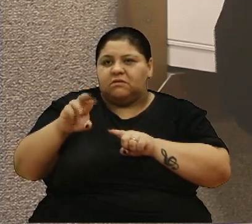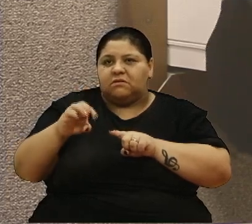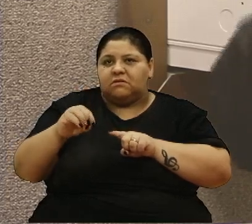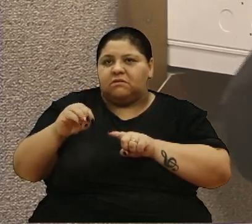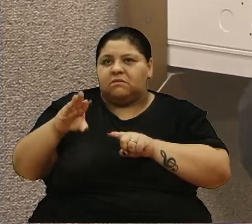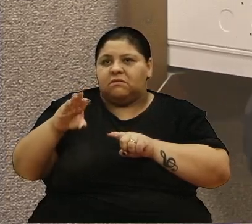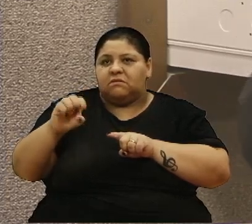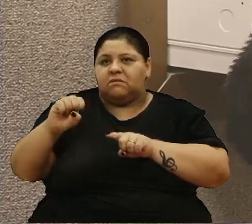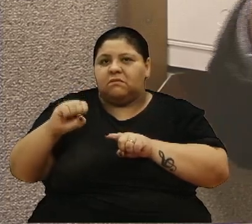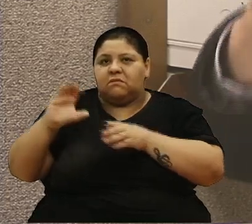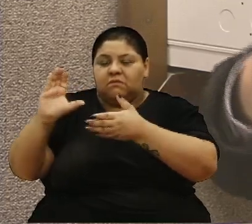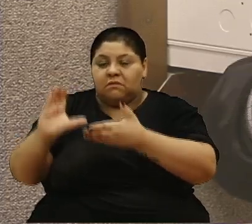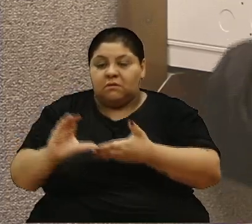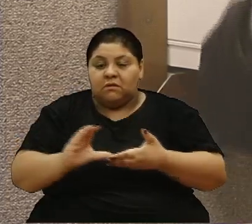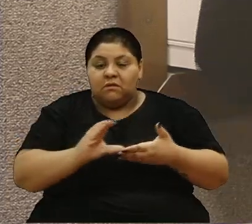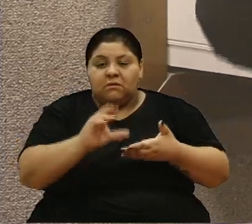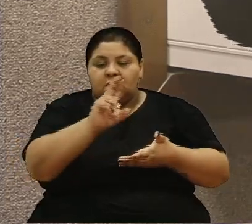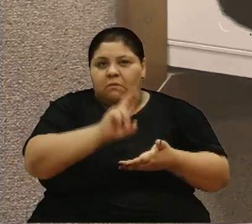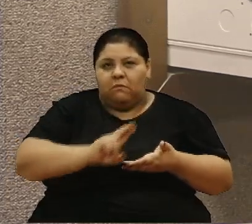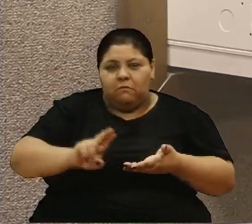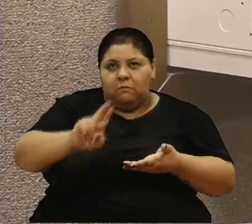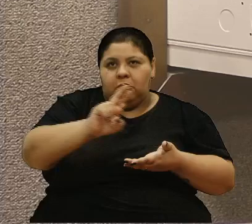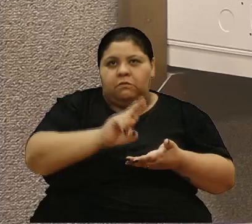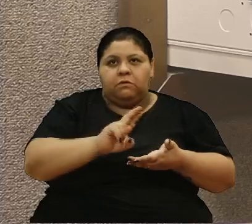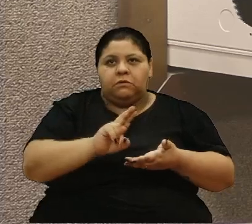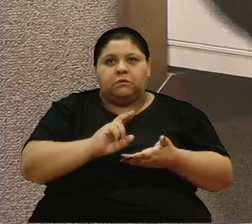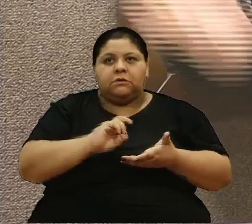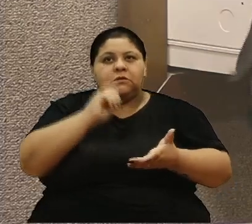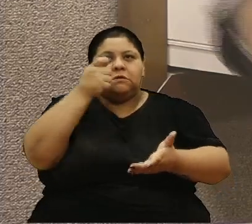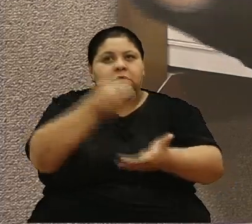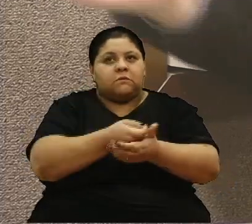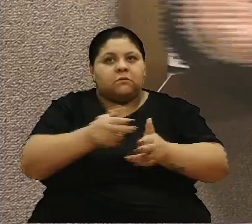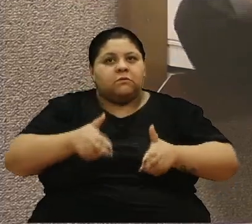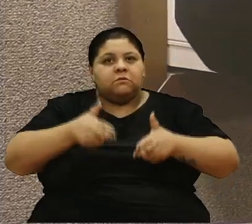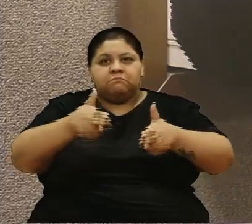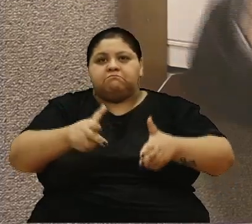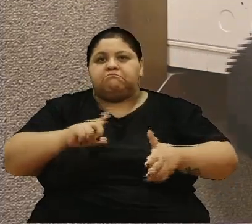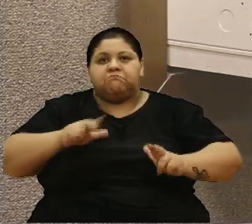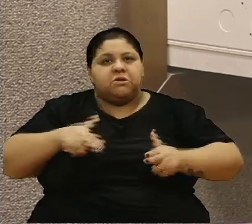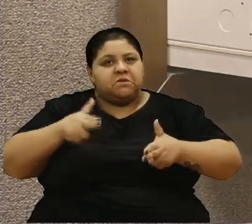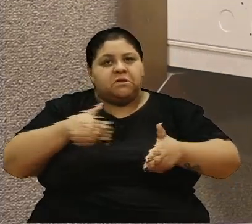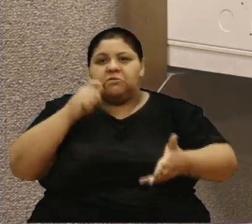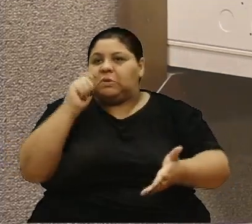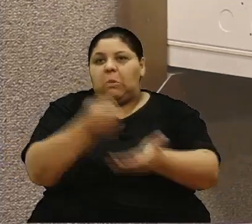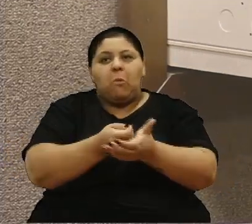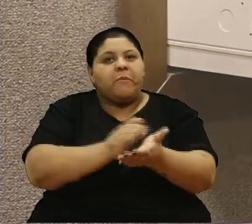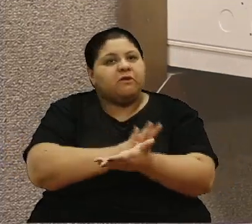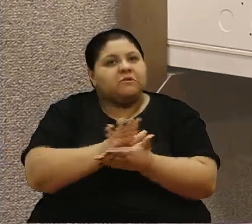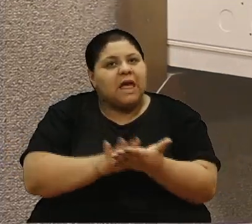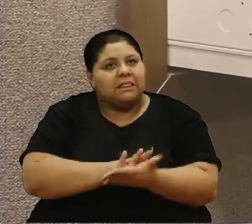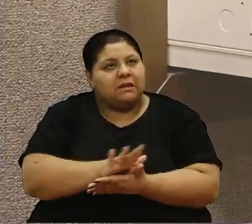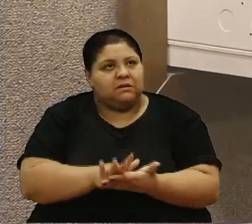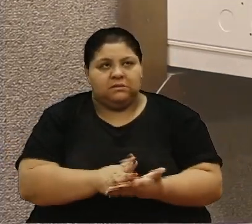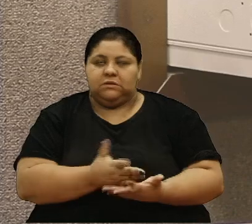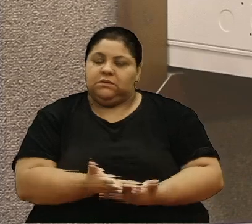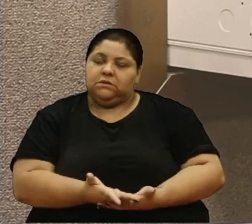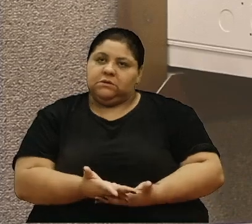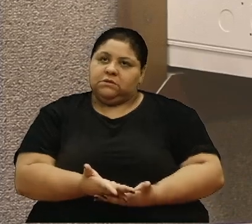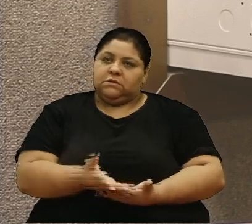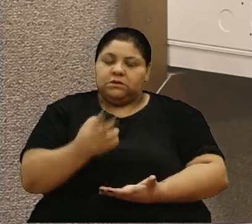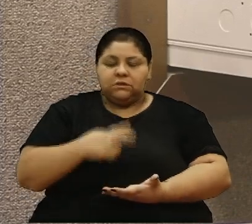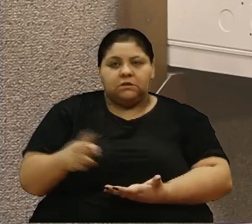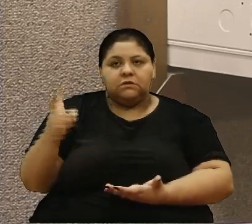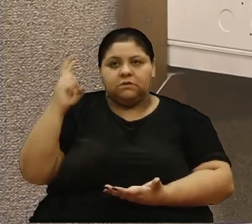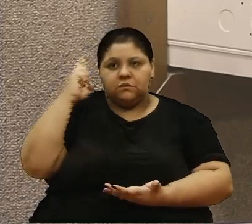que esse recurso deveria ser utilizado da compra do trem, que não tem trem, não estamos comprando trem nenhum, né? Na